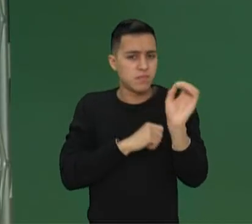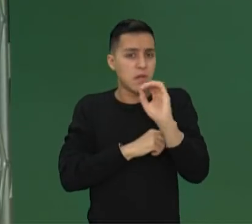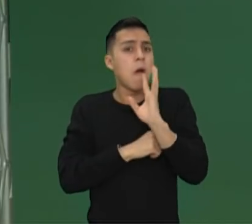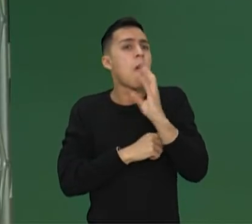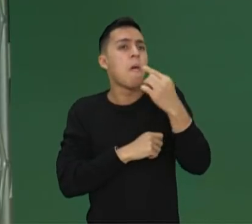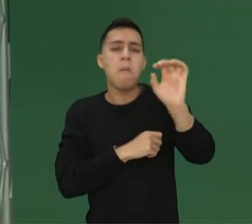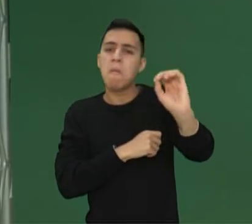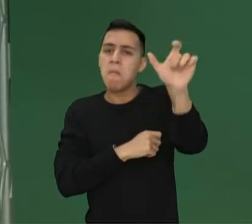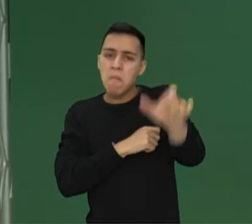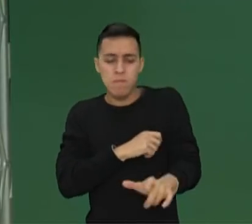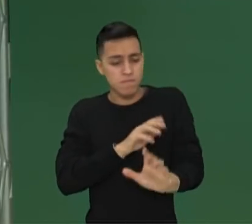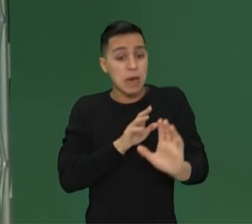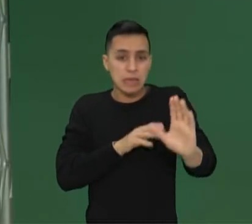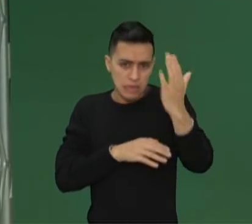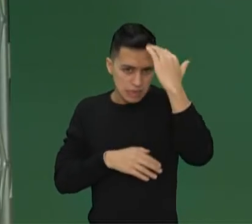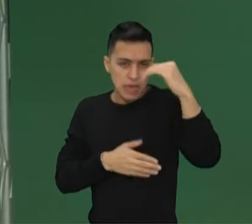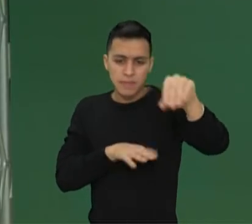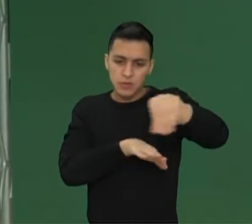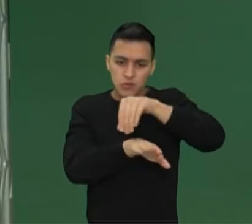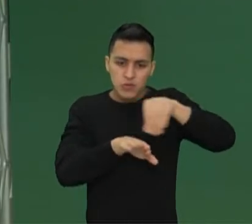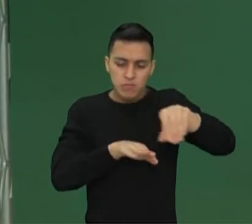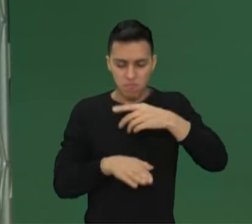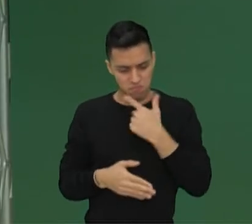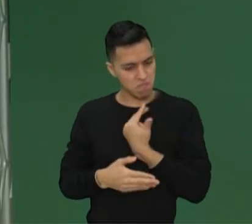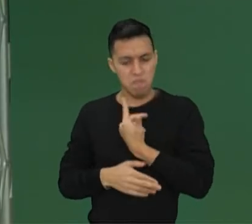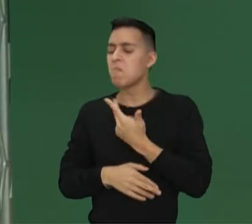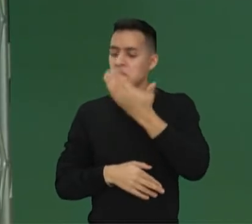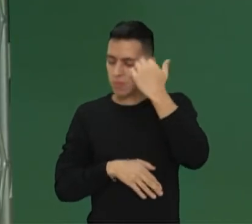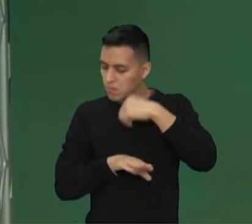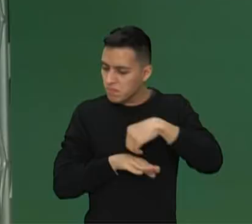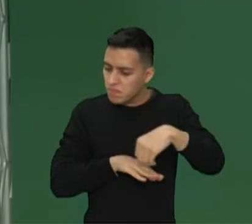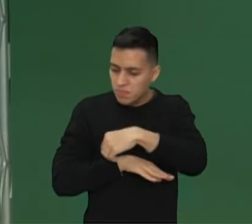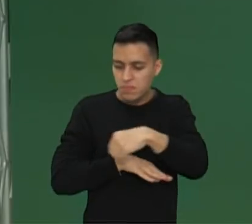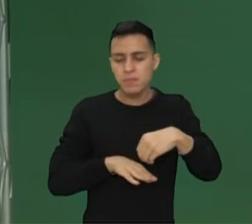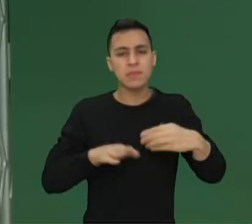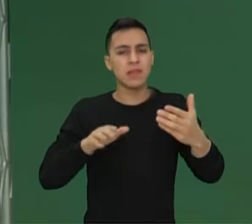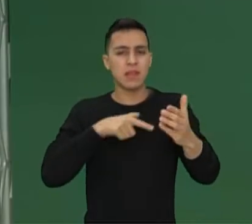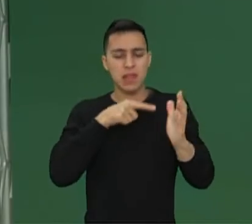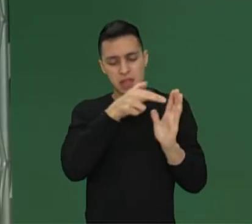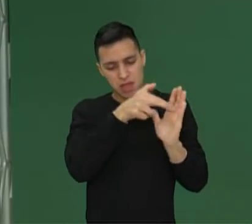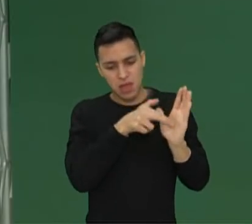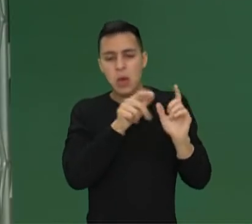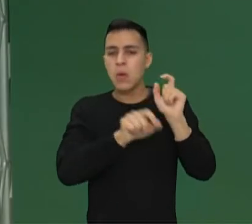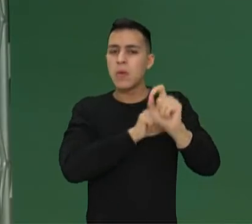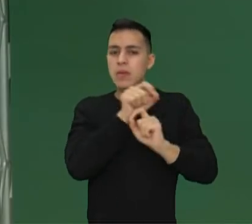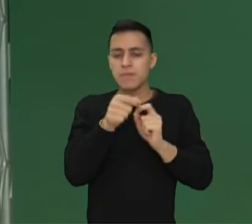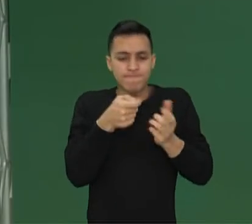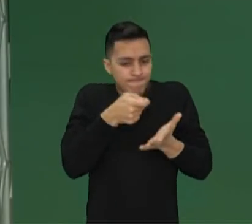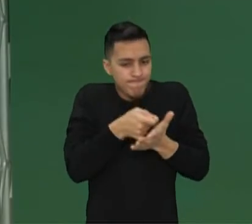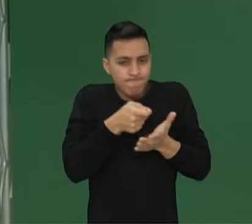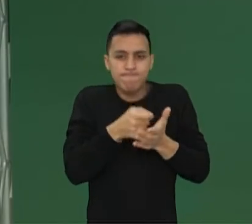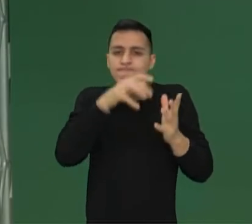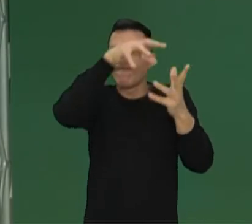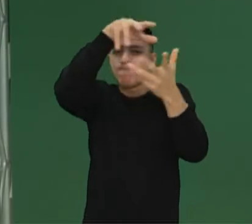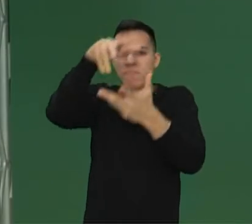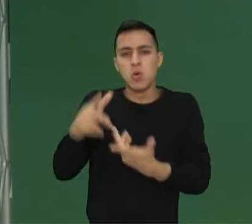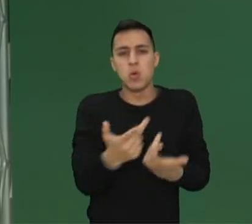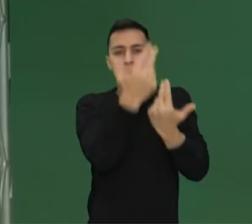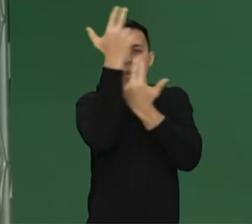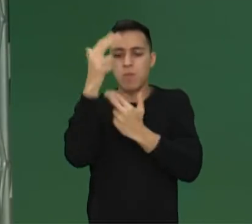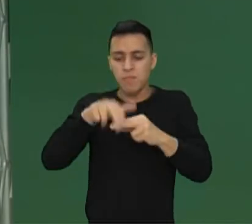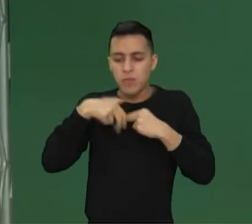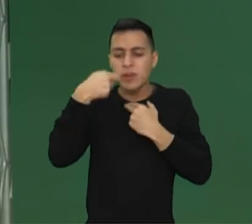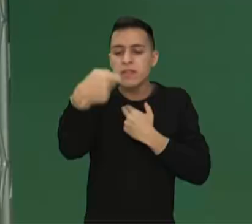o meu adversário. Então ele vai saber jogar da mesma forma que eu sei jogar. Então existem regras que são estabelecidas aí no mundo inteiro, por isso